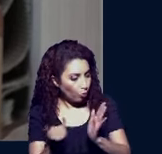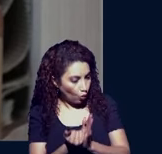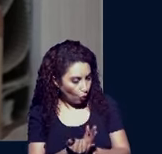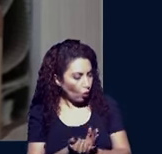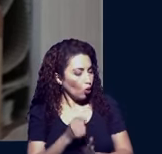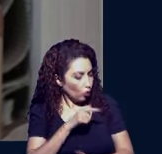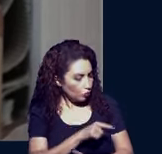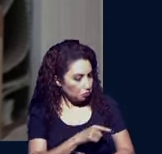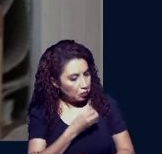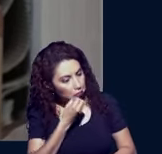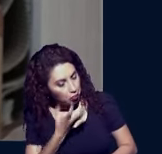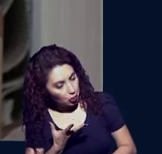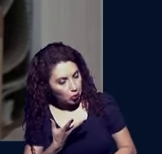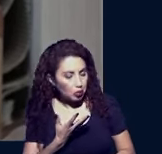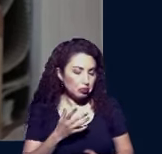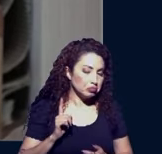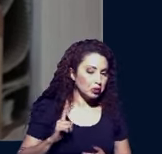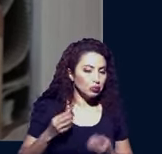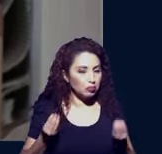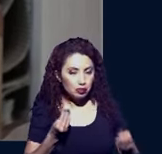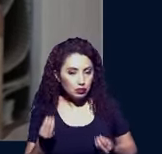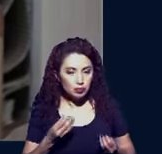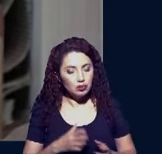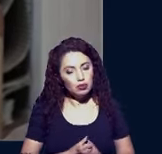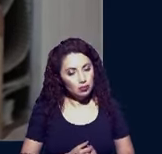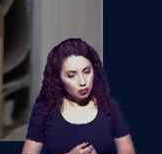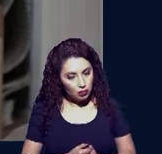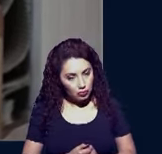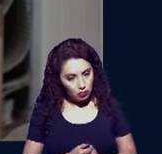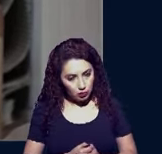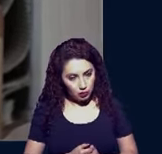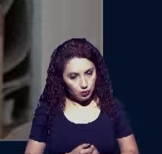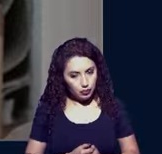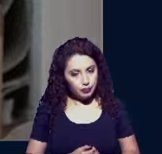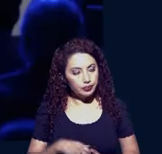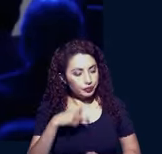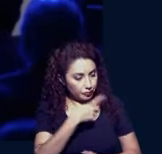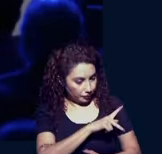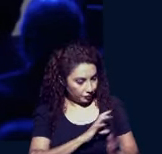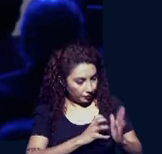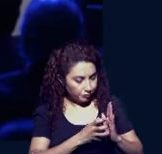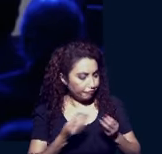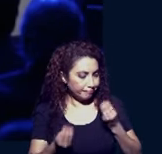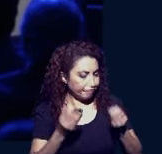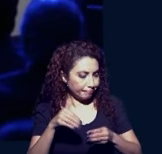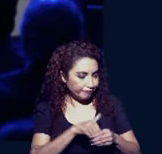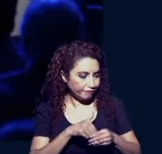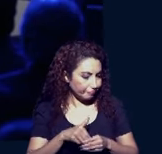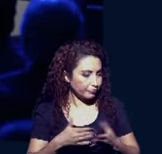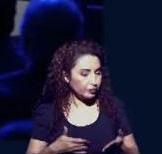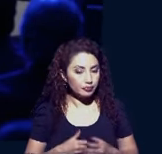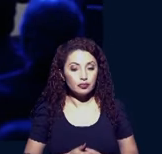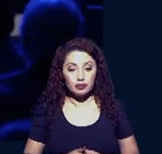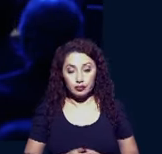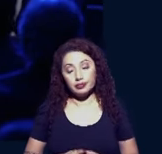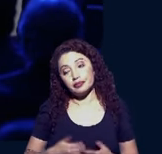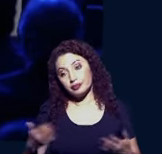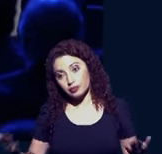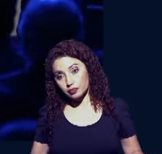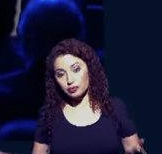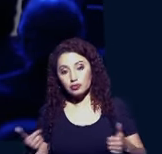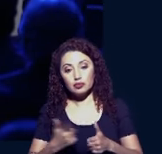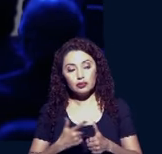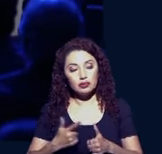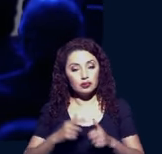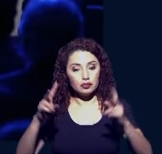partido do melhor do seu juízo como deve se comportar na votação primeiro ponto que e foi o que eu falei